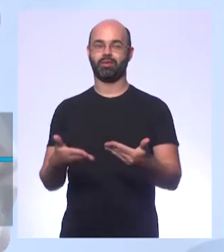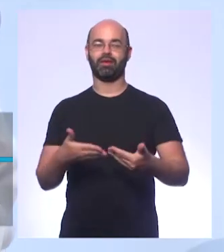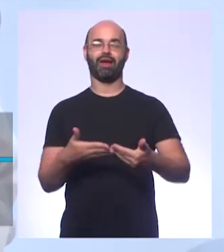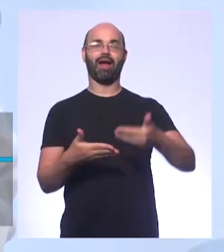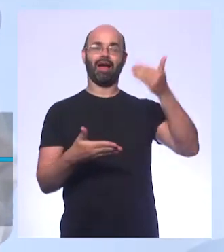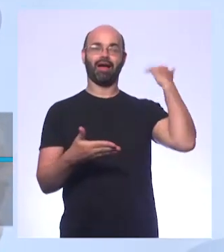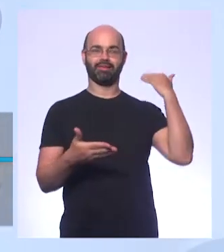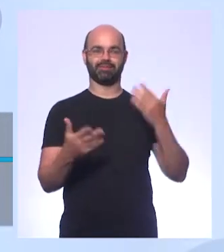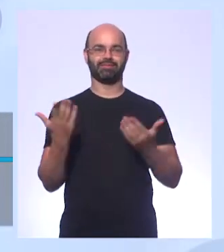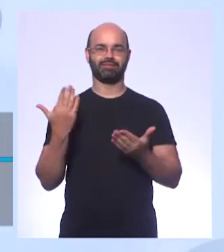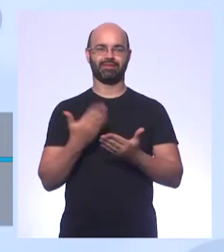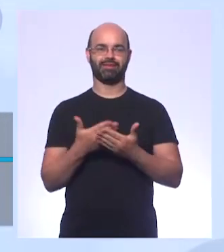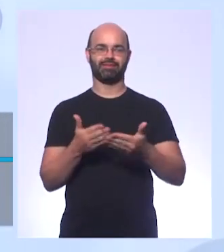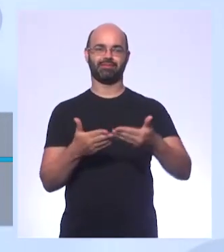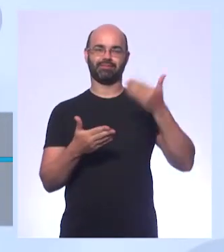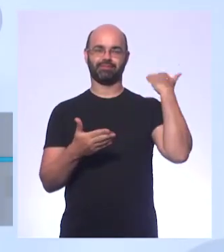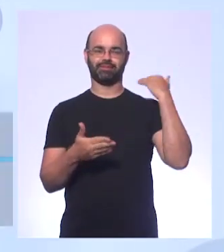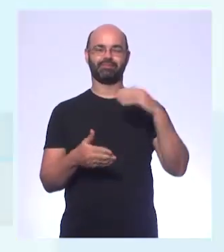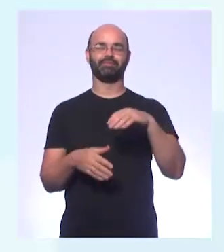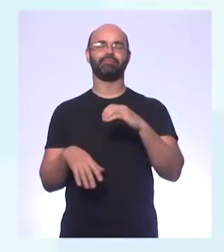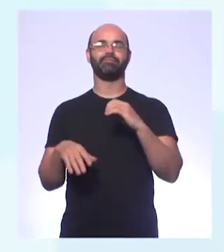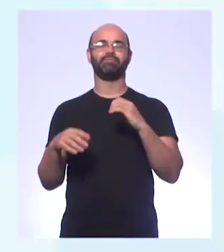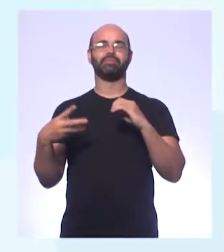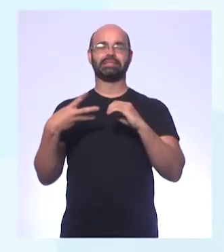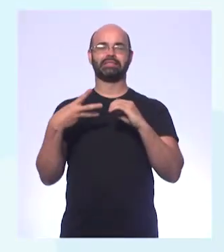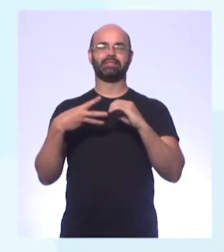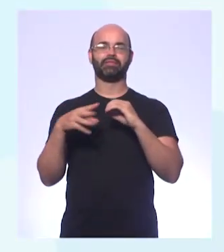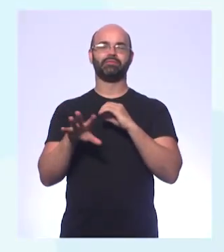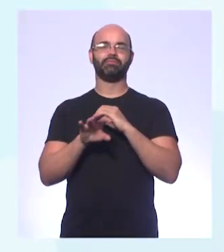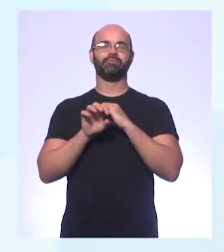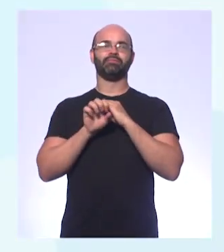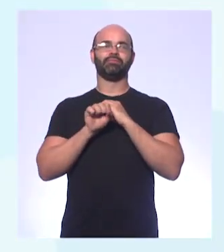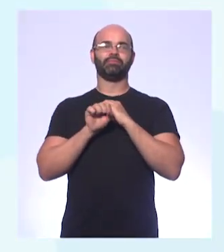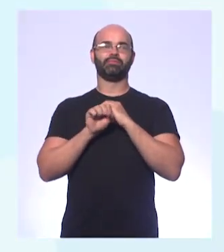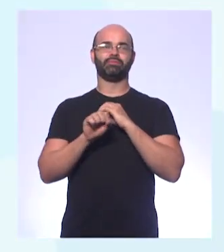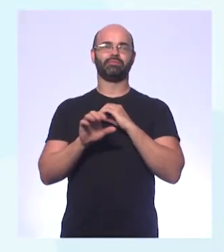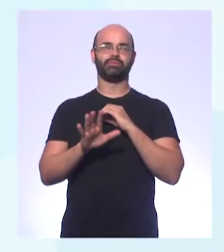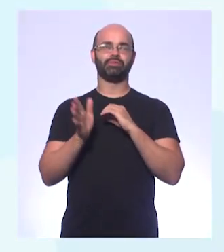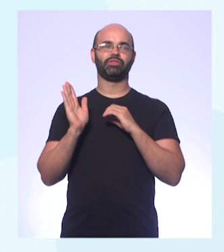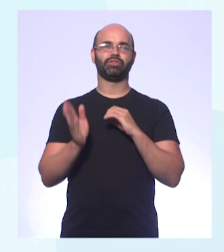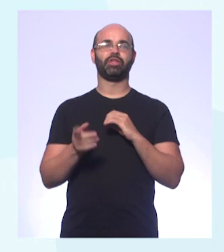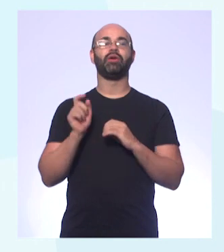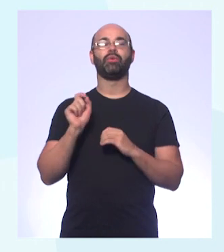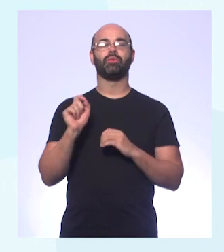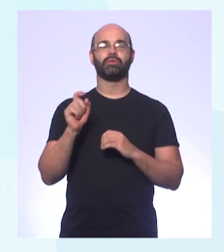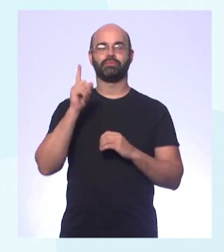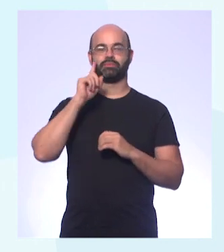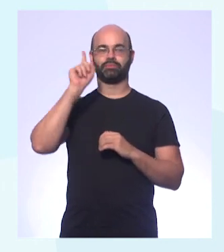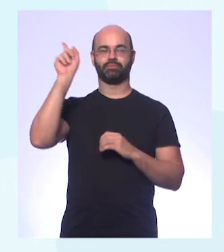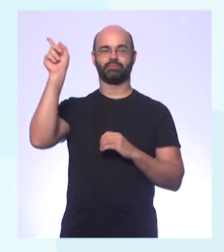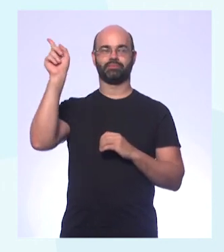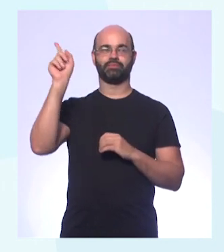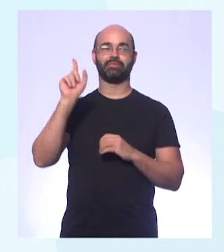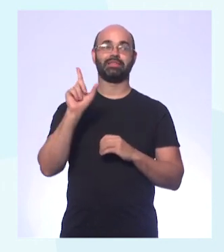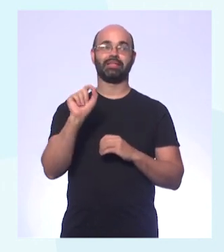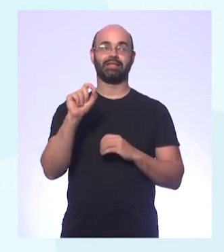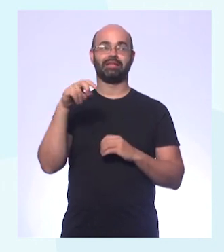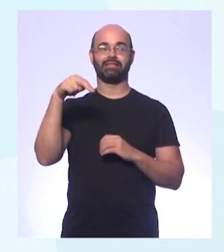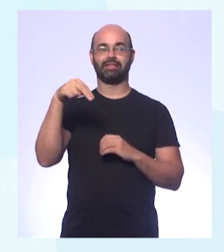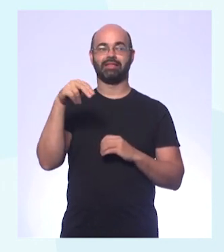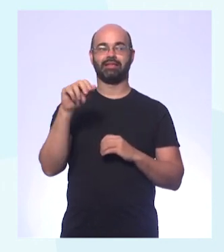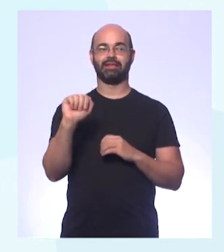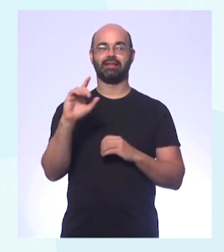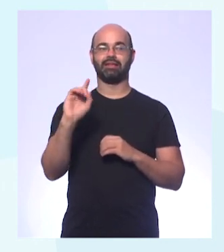foi produzido na respiração celular? Ó, tem um slidezinho aí, o que que já foi produzido? A gente produziu 10